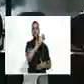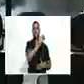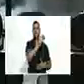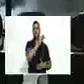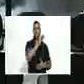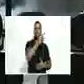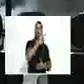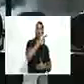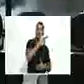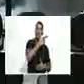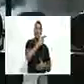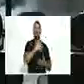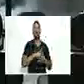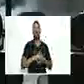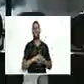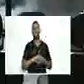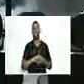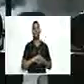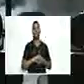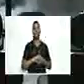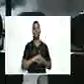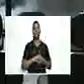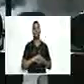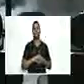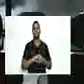não são